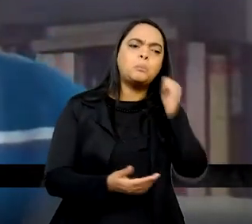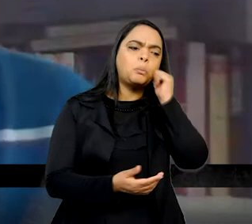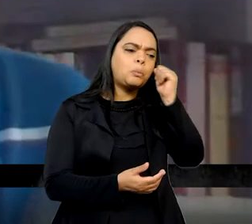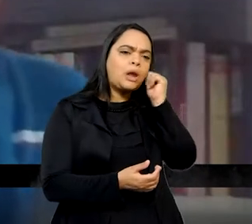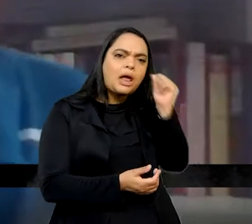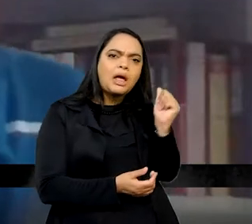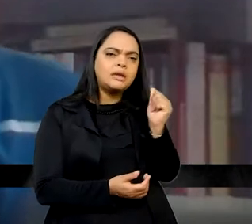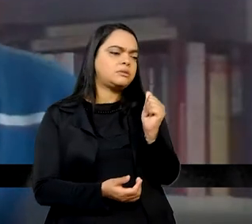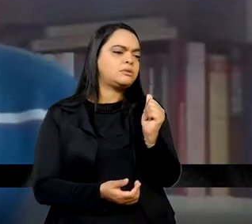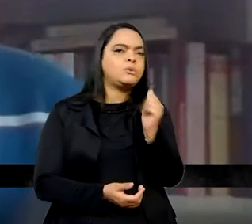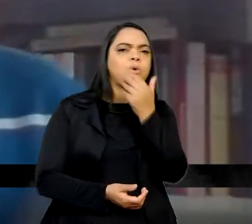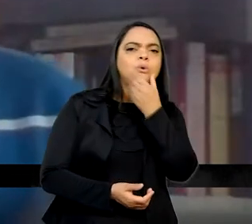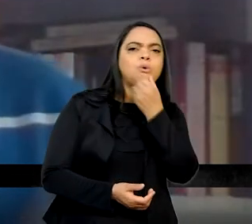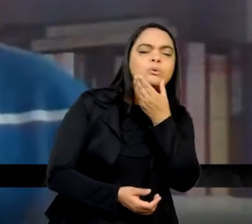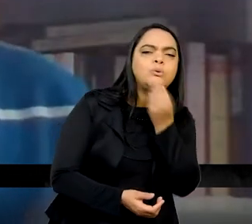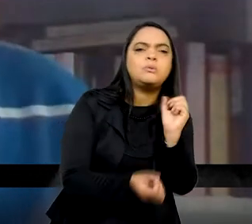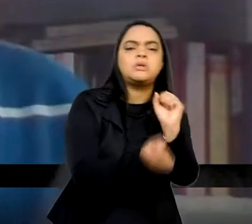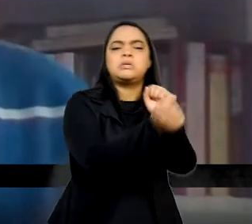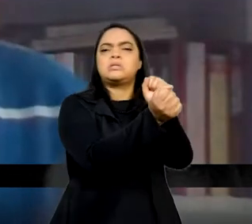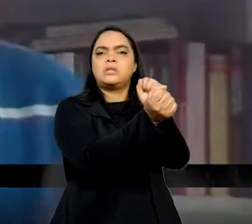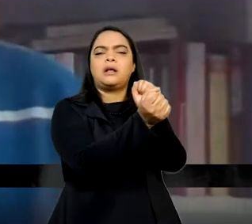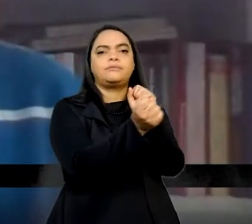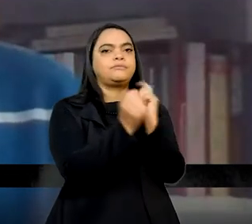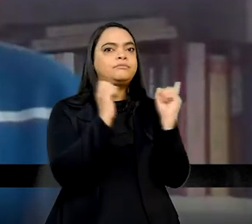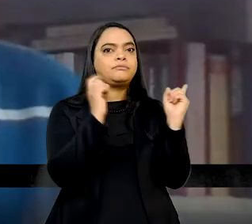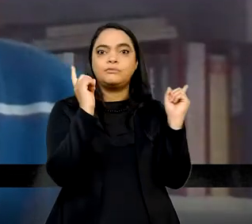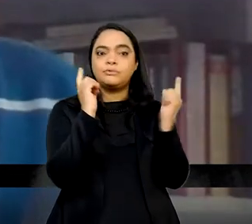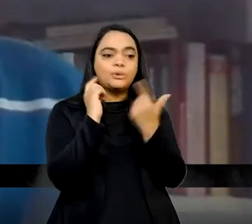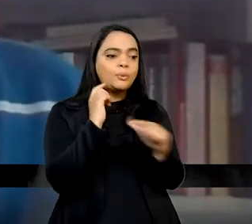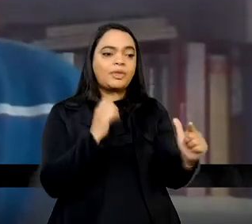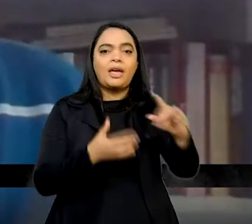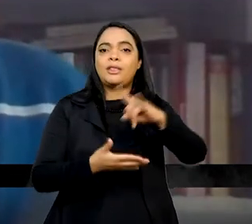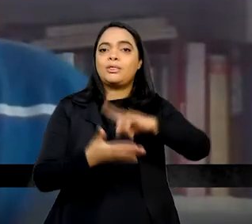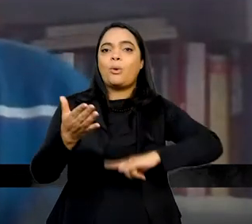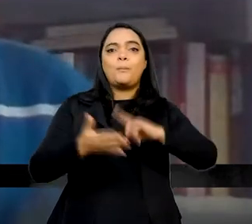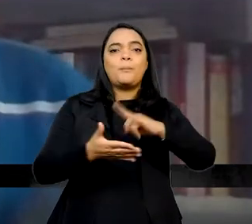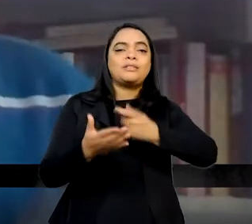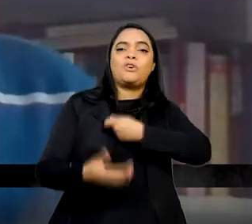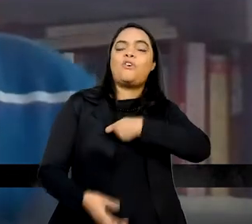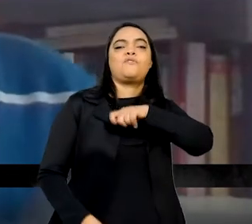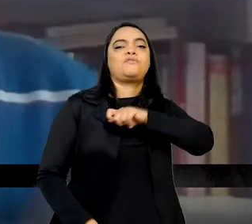muito difícil encontrar na documentação oficial